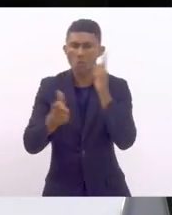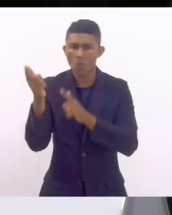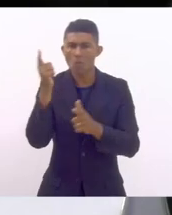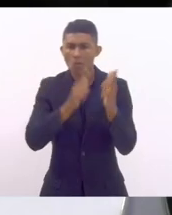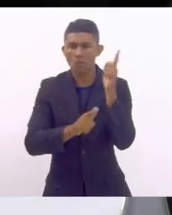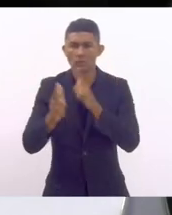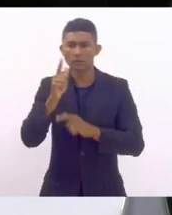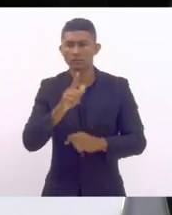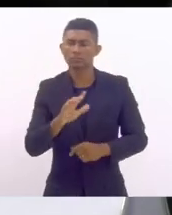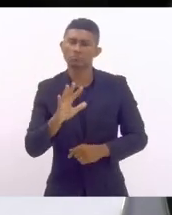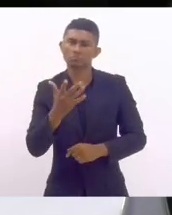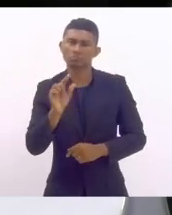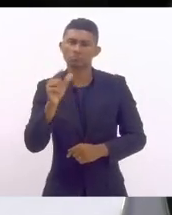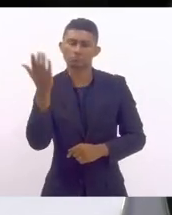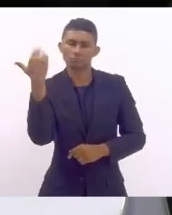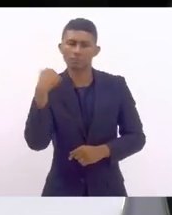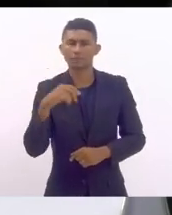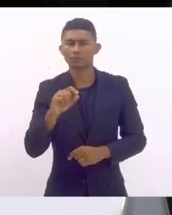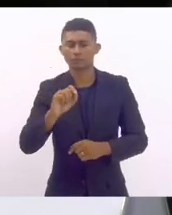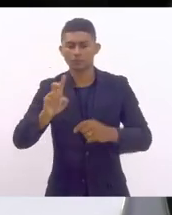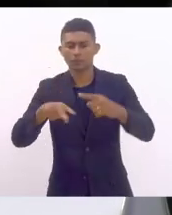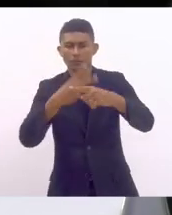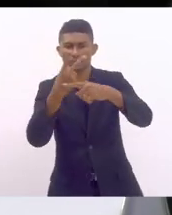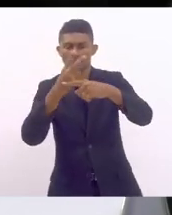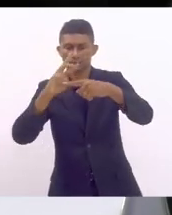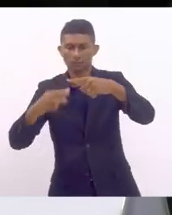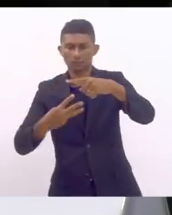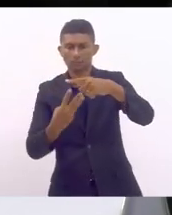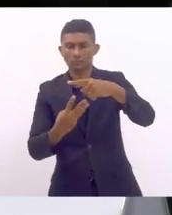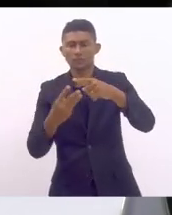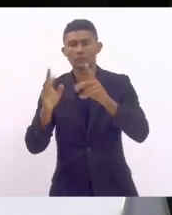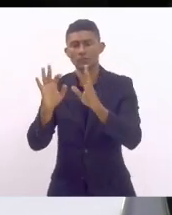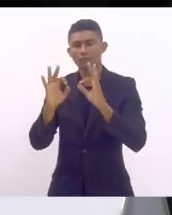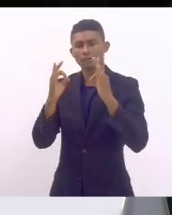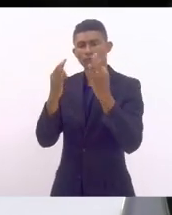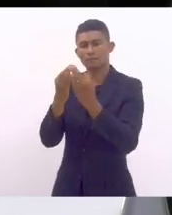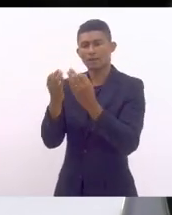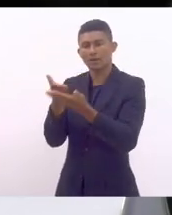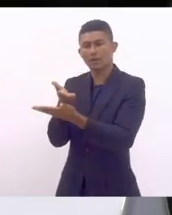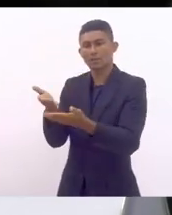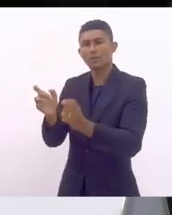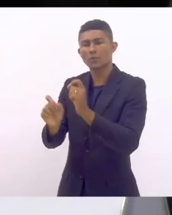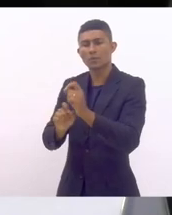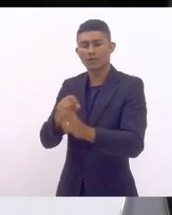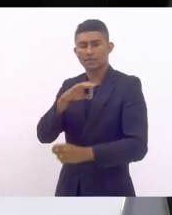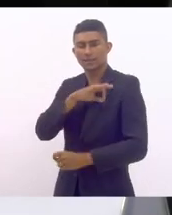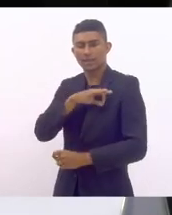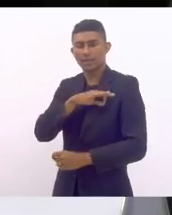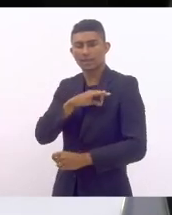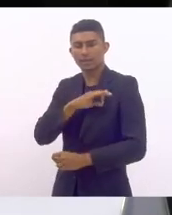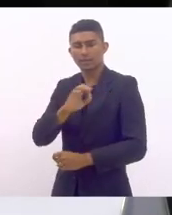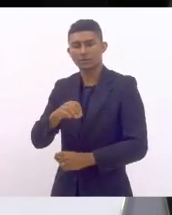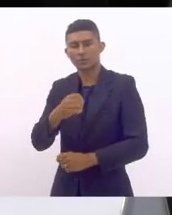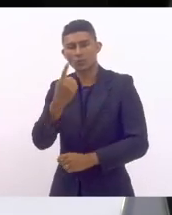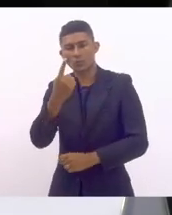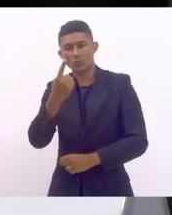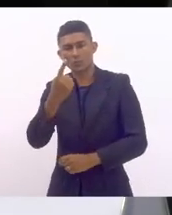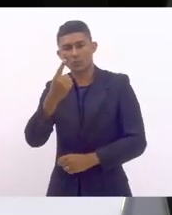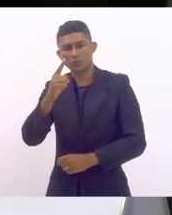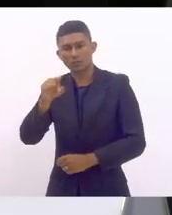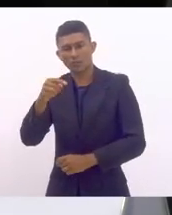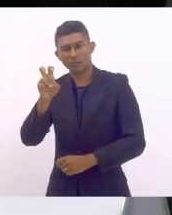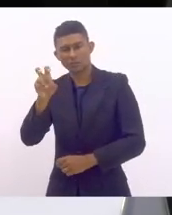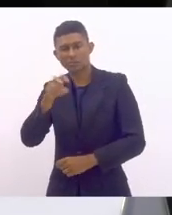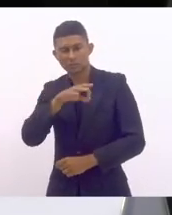cerca de dois terços dos Estudantes viram de família com até um salário mínimo e meio nas universidades federais estão em